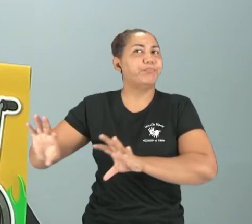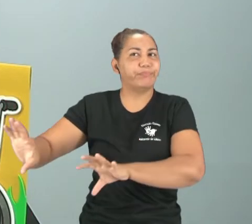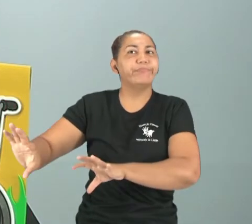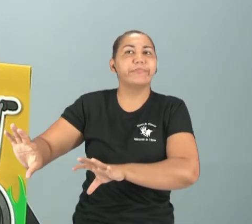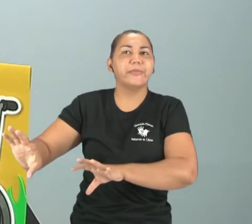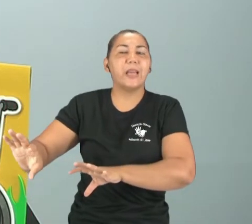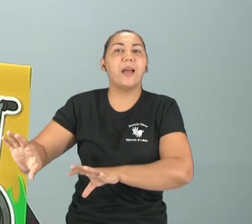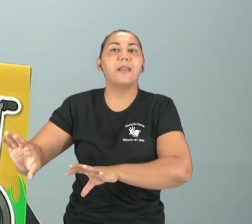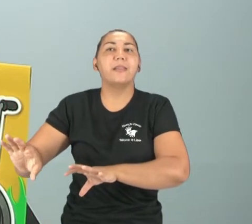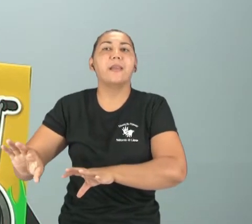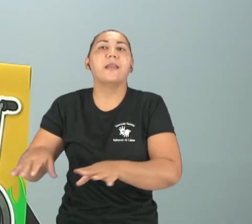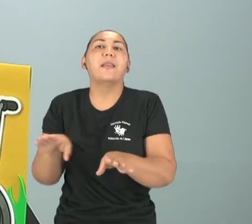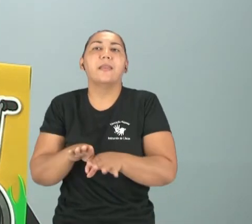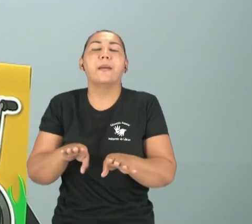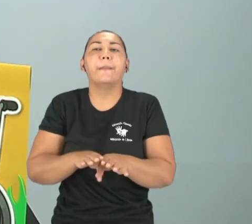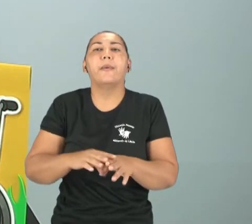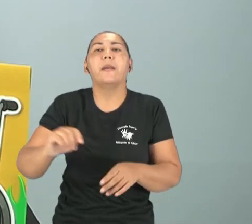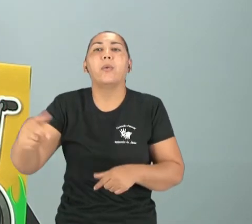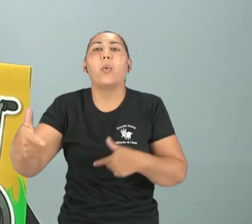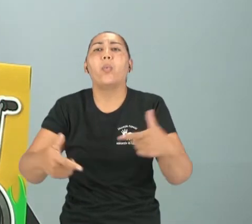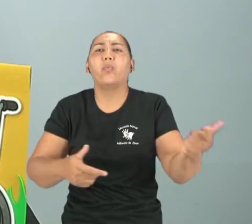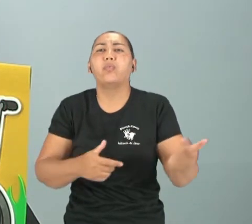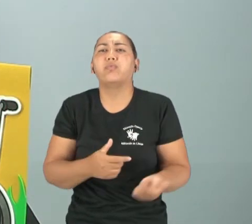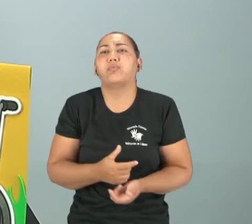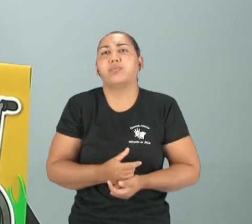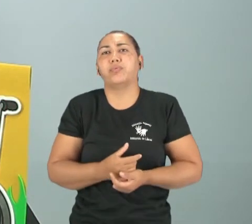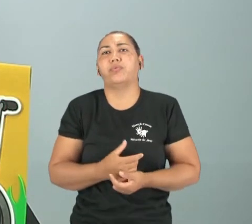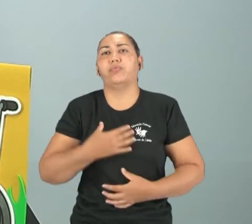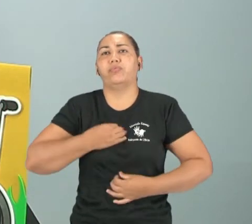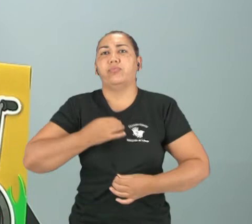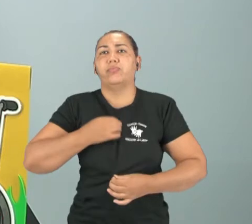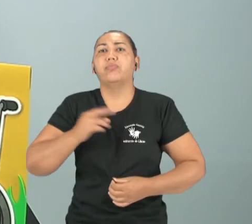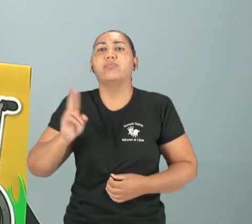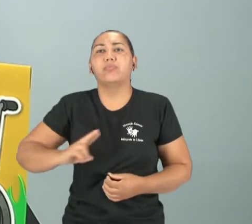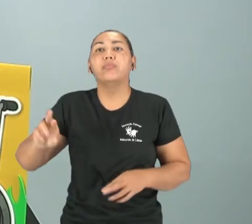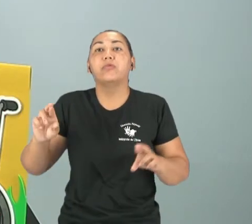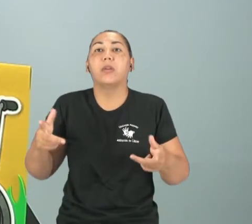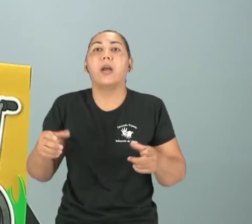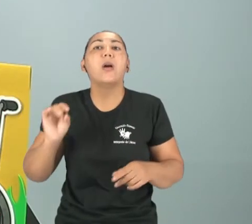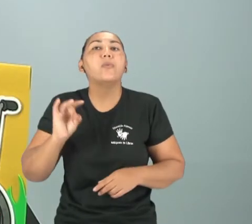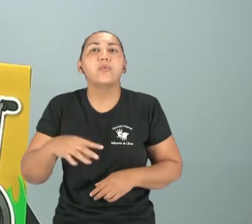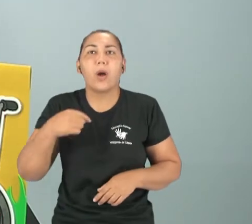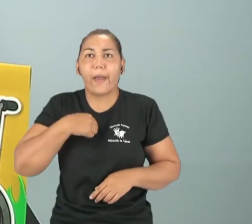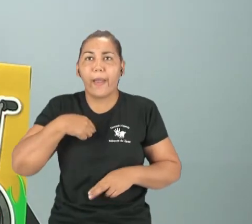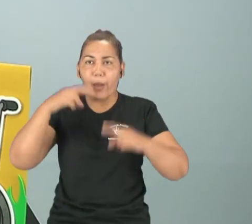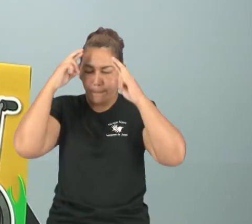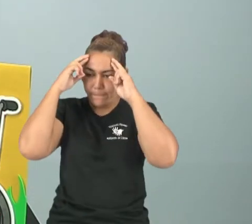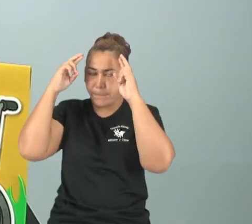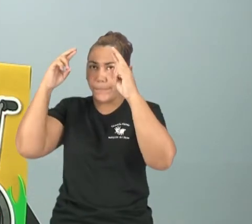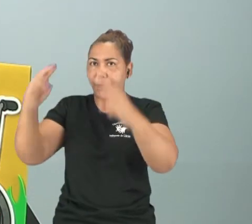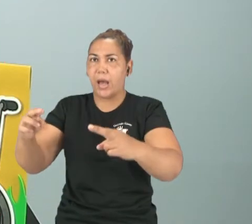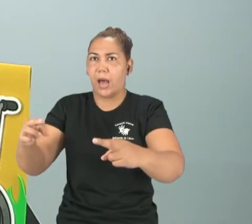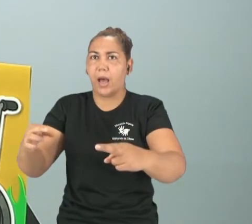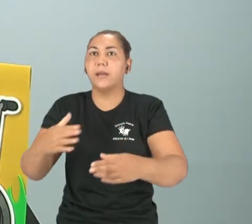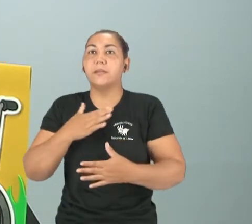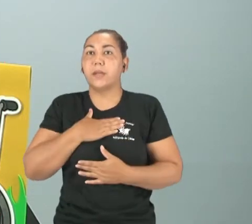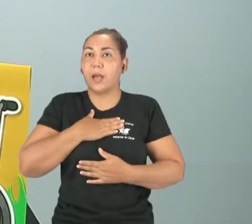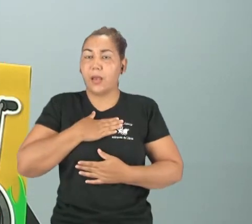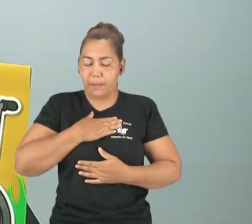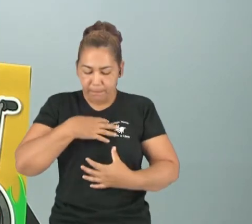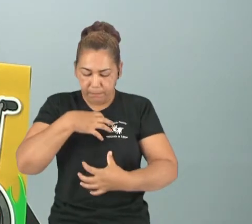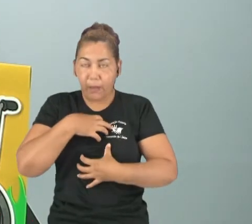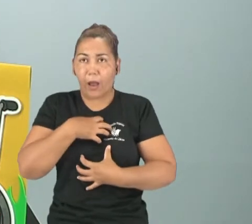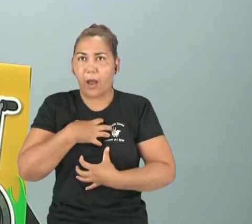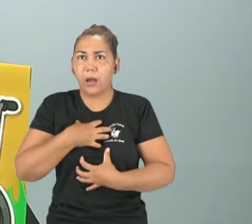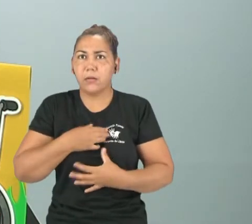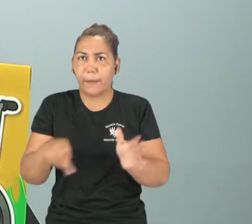gosta de se vestir a caráter. Eu tenho que somente respeitar. Essa minha roupa, esse meu modo de ser pode parecer estranho